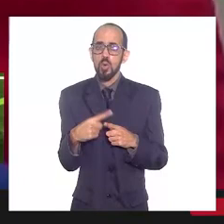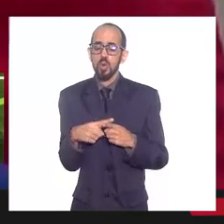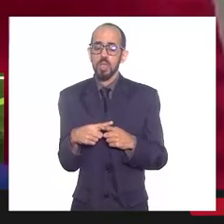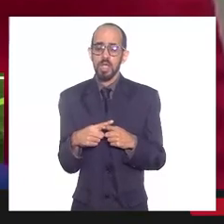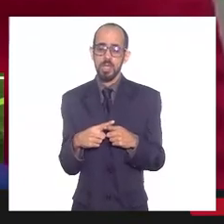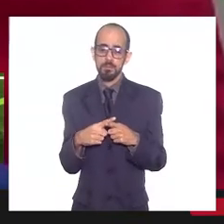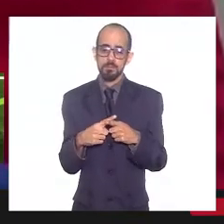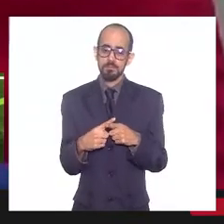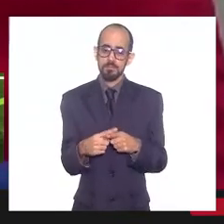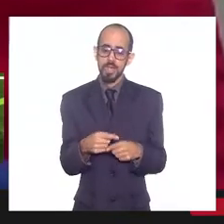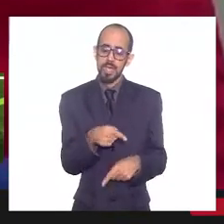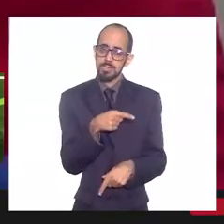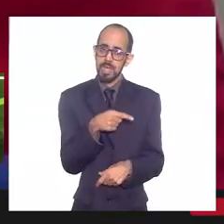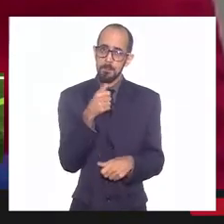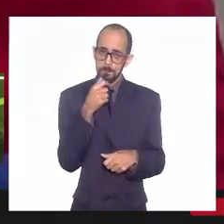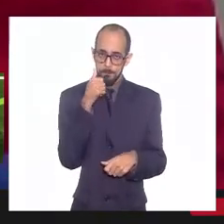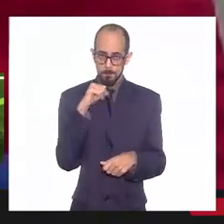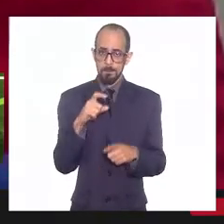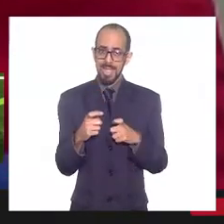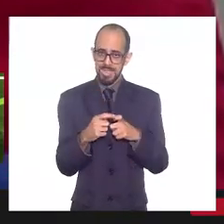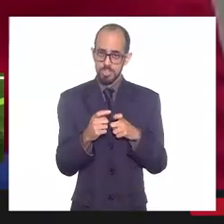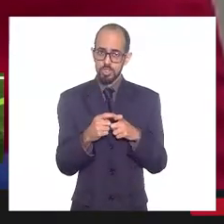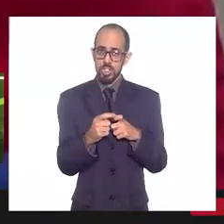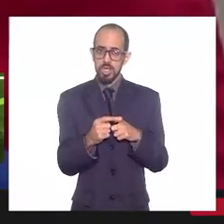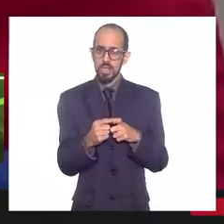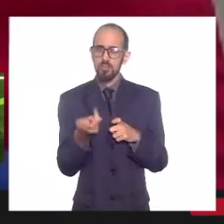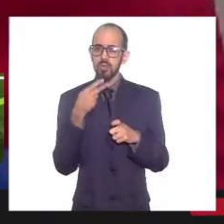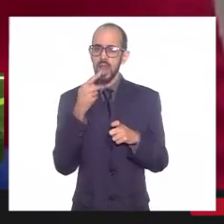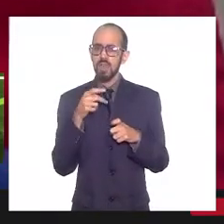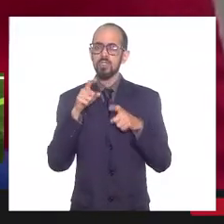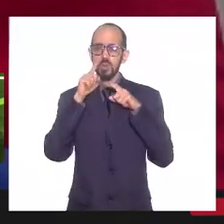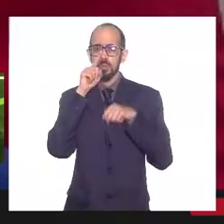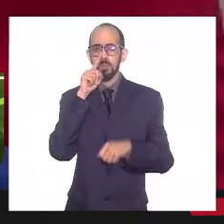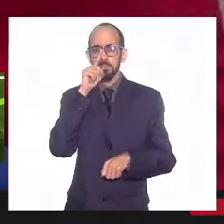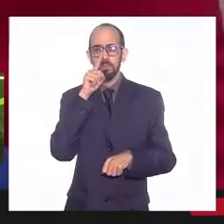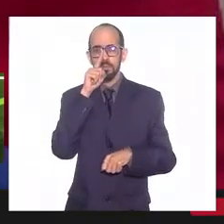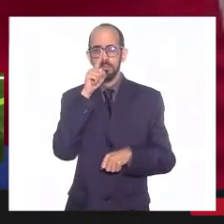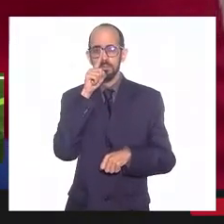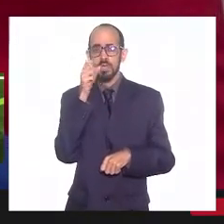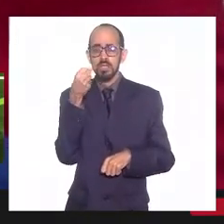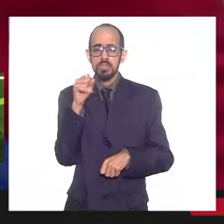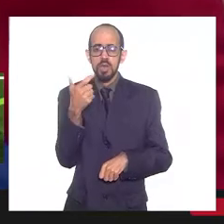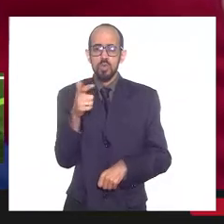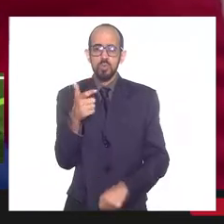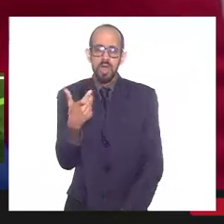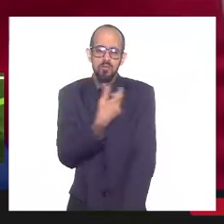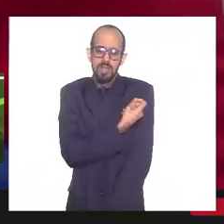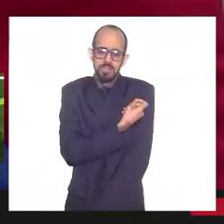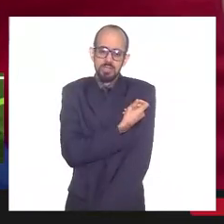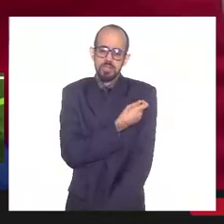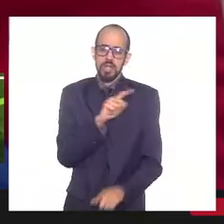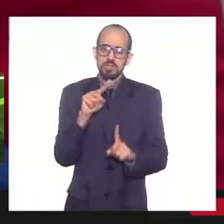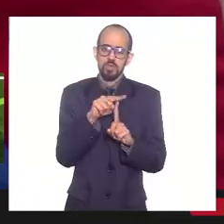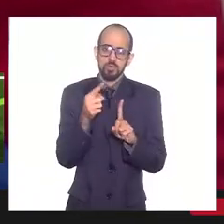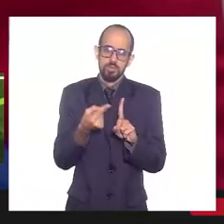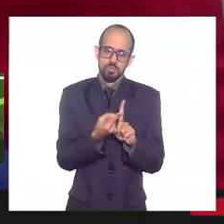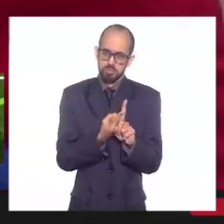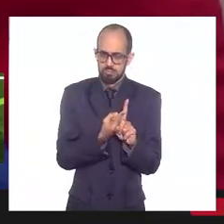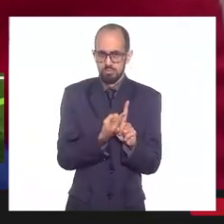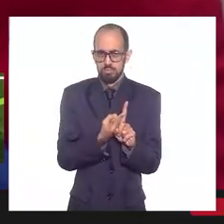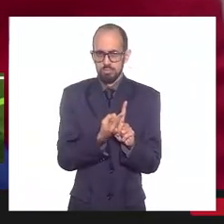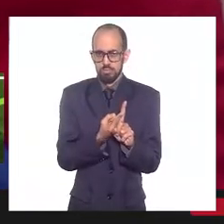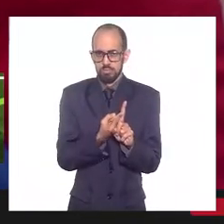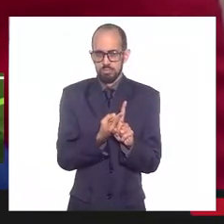Essa a médica que nos alertava sobre o perigo da não vacinação da gestante cê